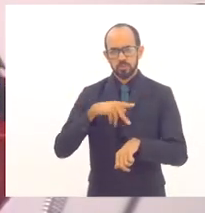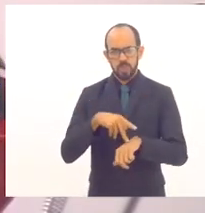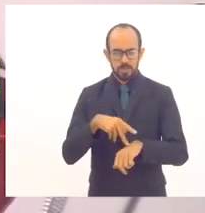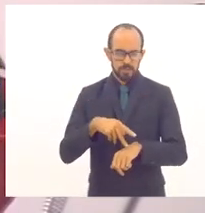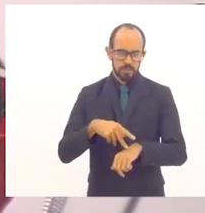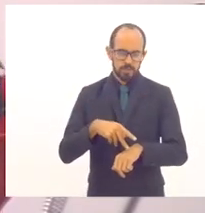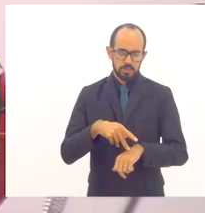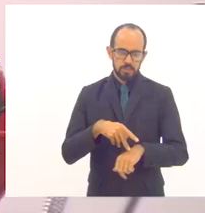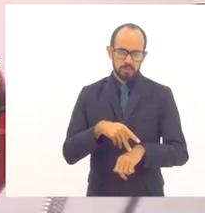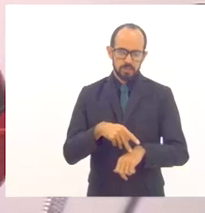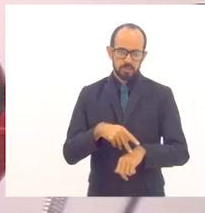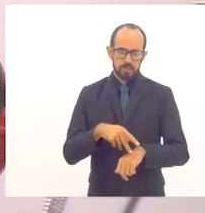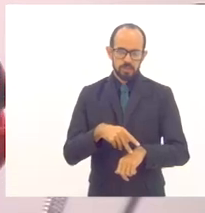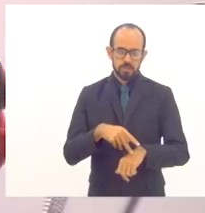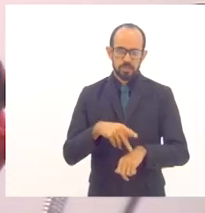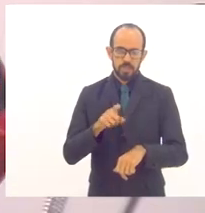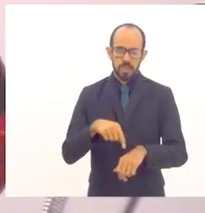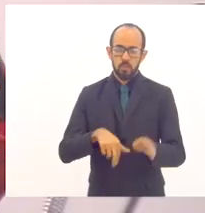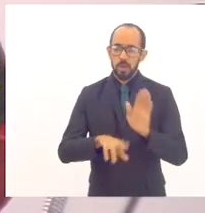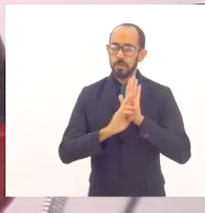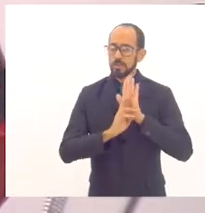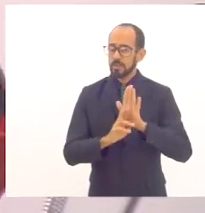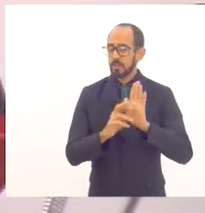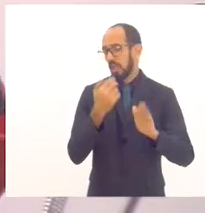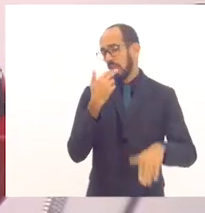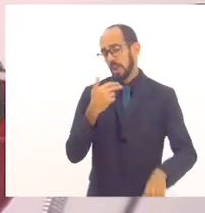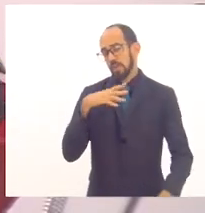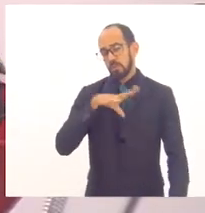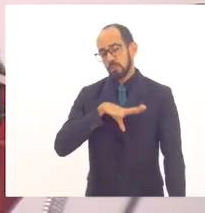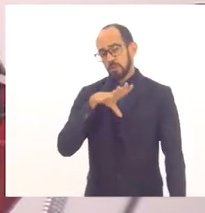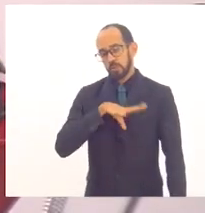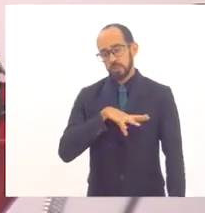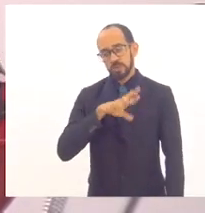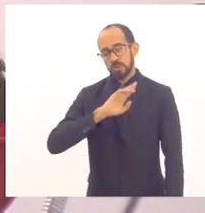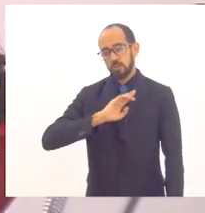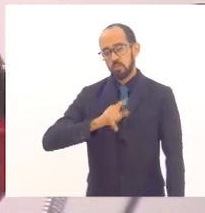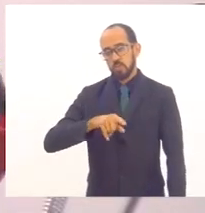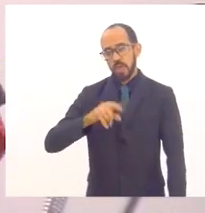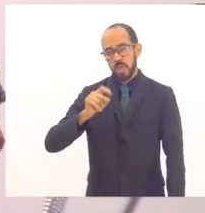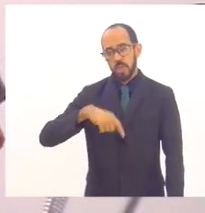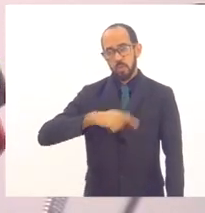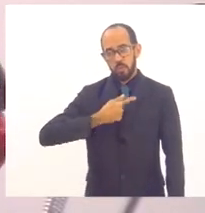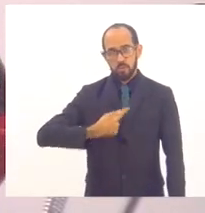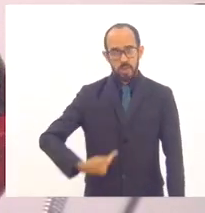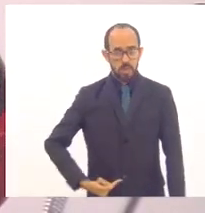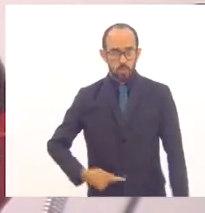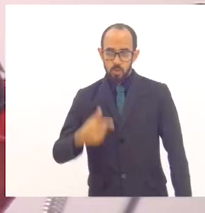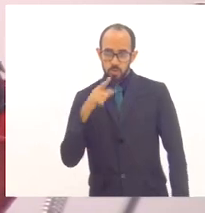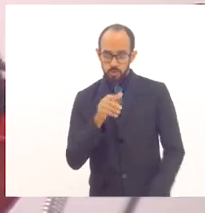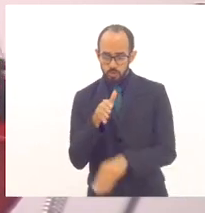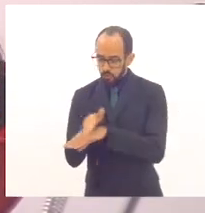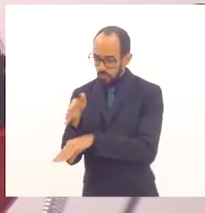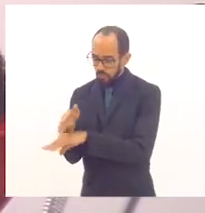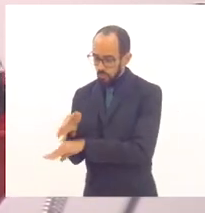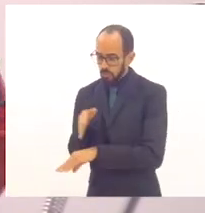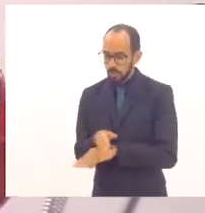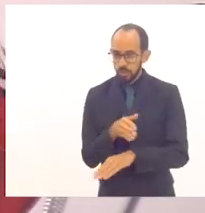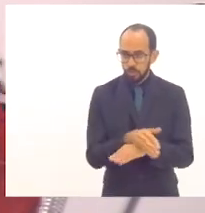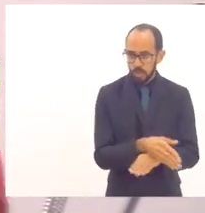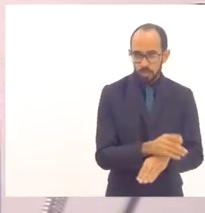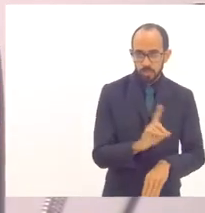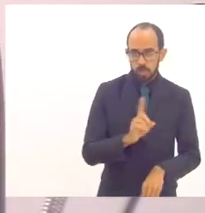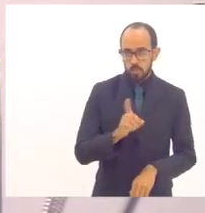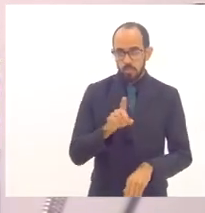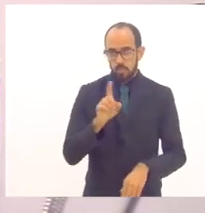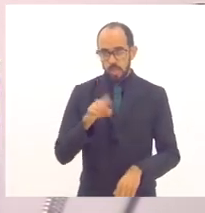Terra, da língua portuguesa. E não foi governador nenhum tocando berimbau, nem dando aula de capoeira, que chegou a 200 países, não. E nem foi a desordem, muito pelo